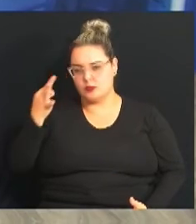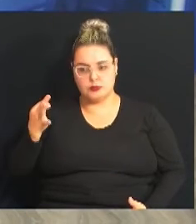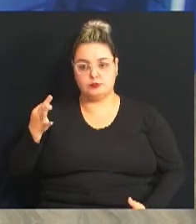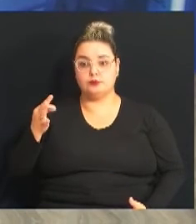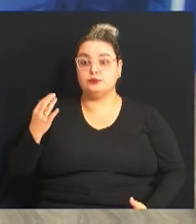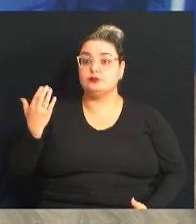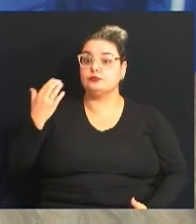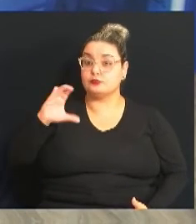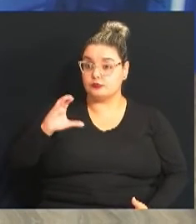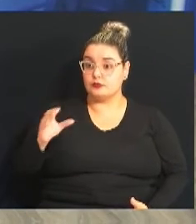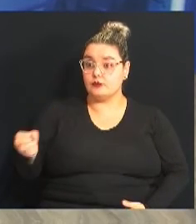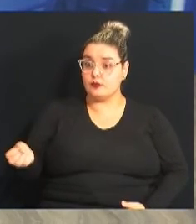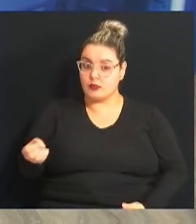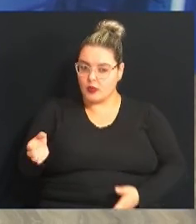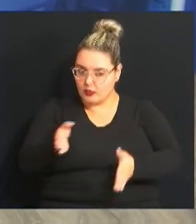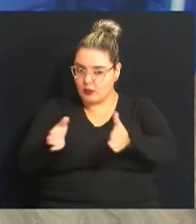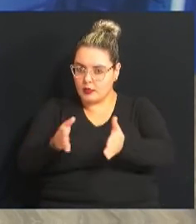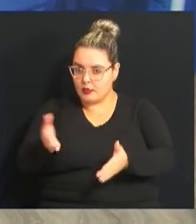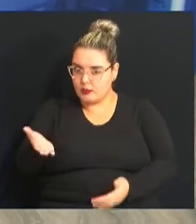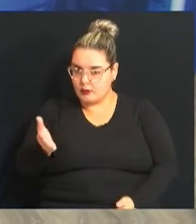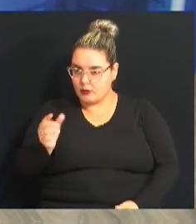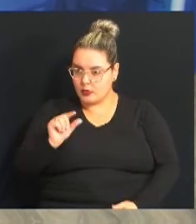foi recente, Dante?